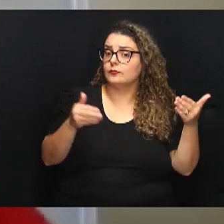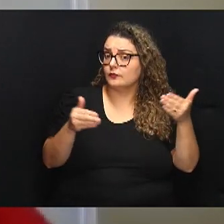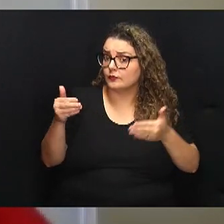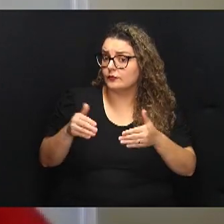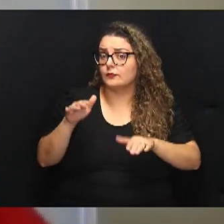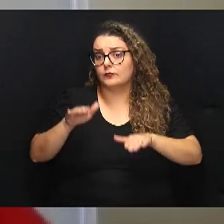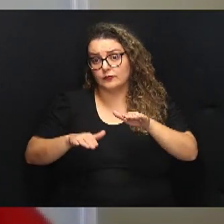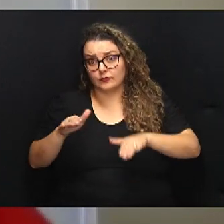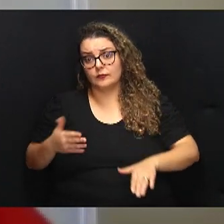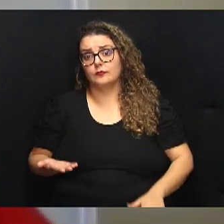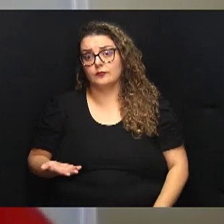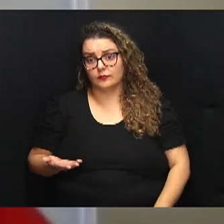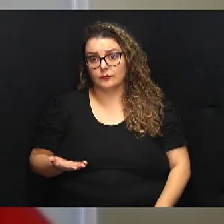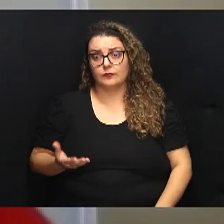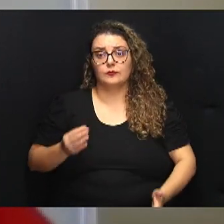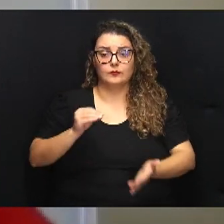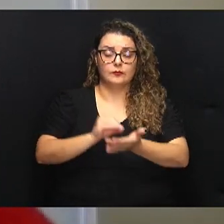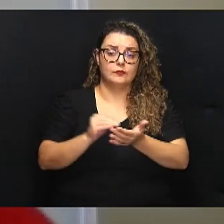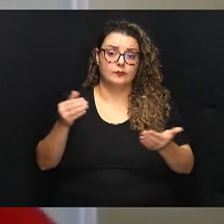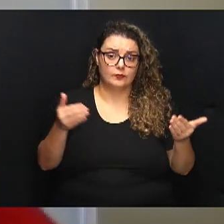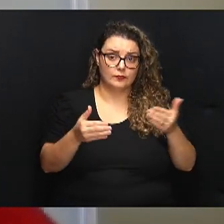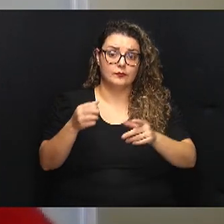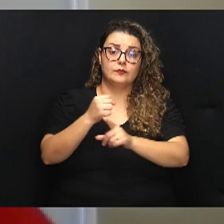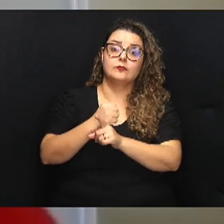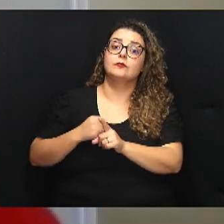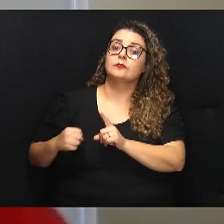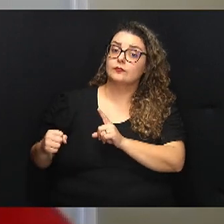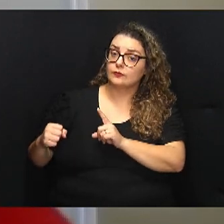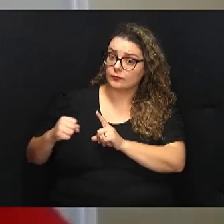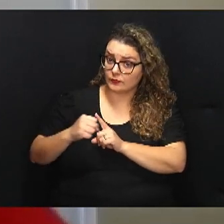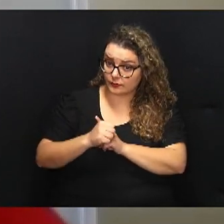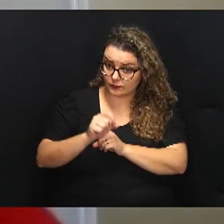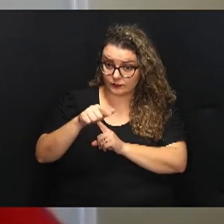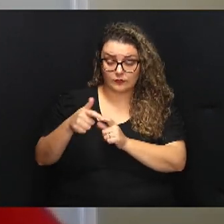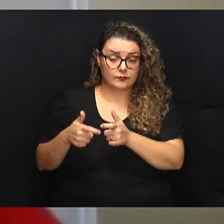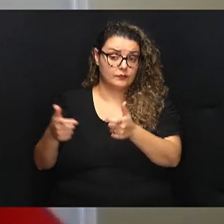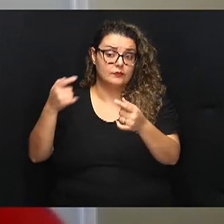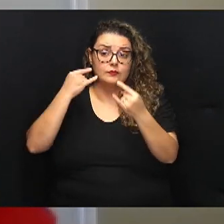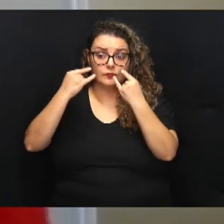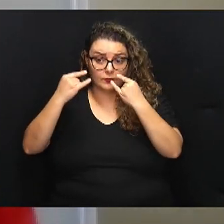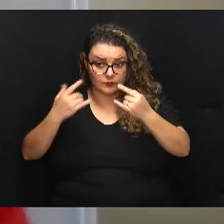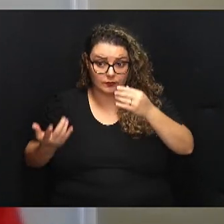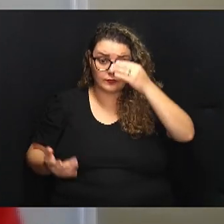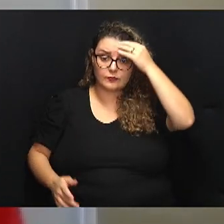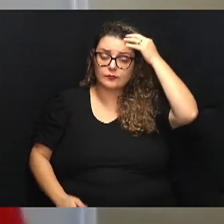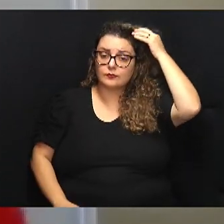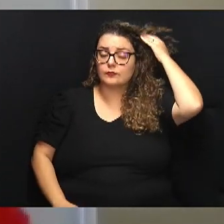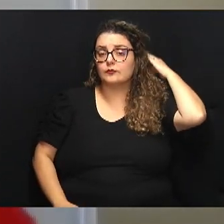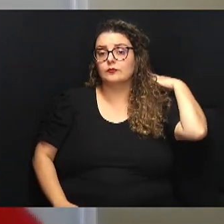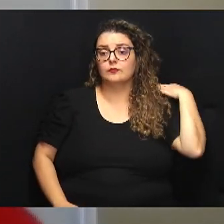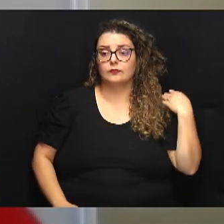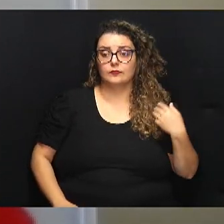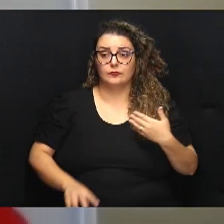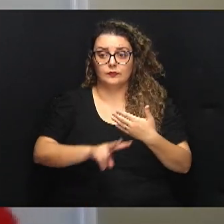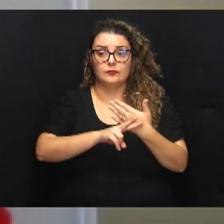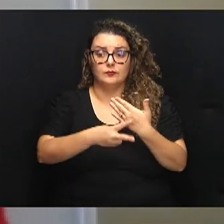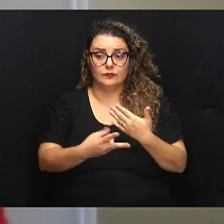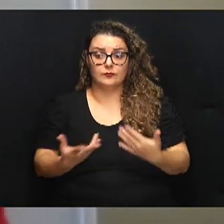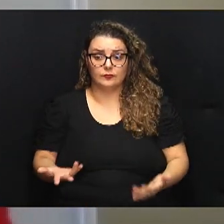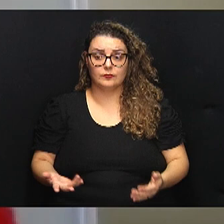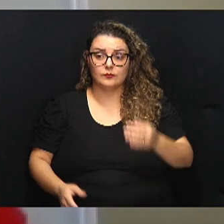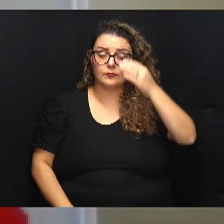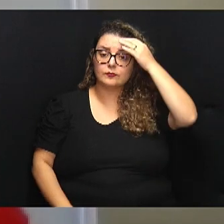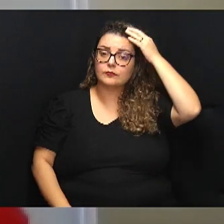muitas vezes falta de participação da sociedade, que é a maior interessada nos seus efeitos, né?